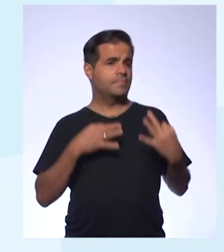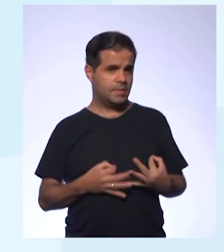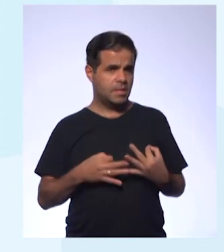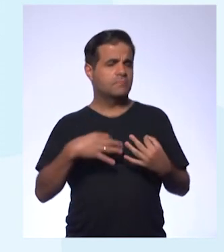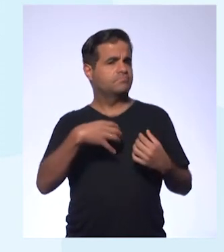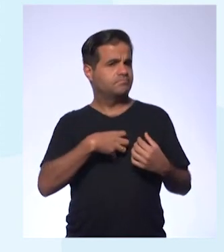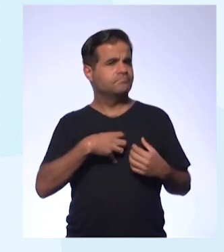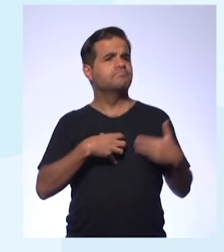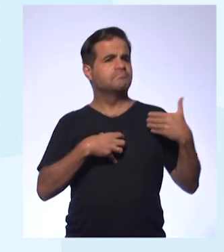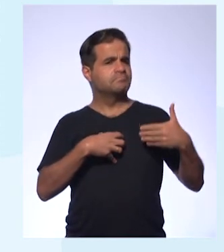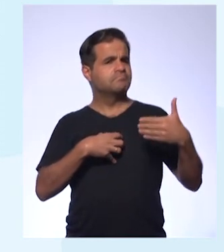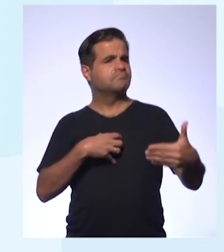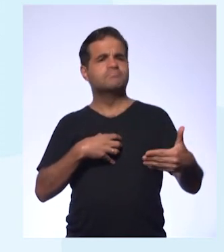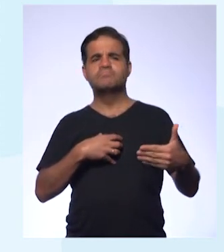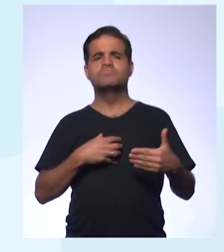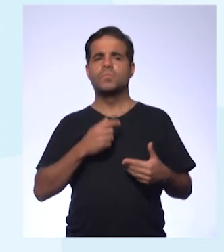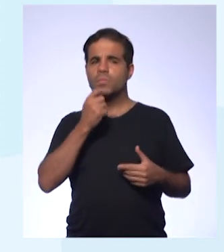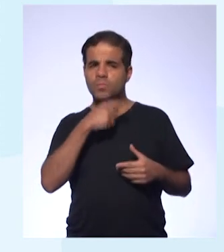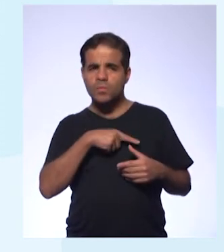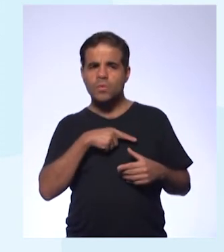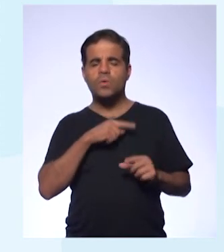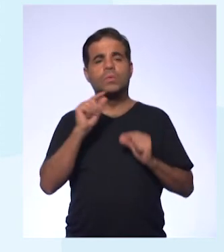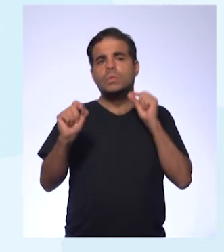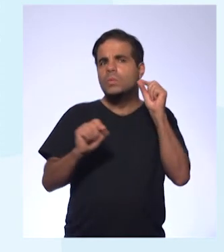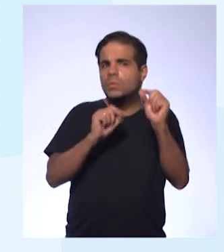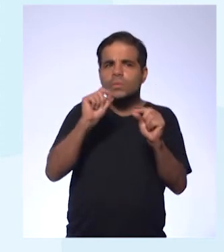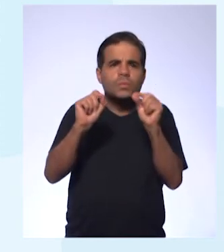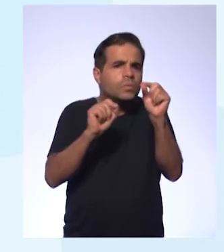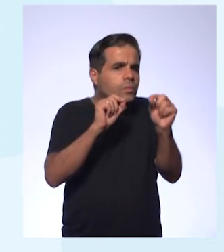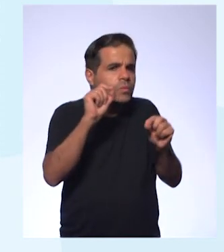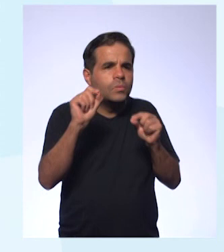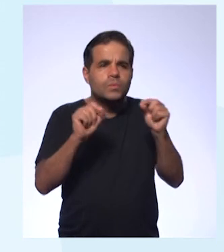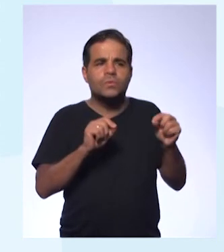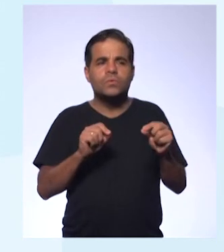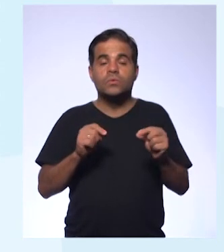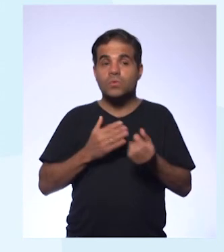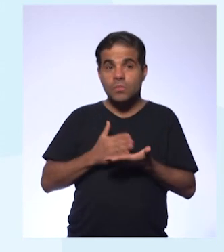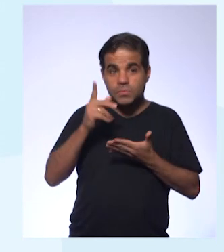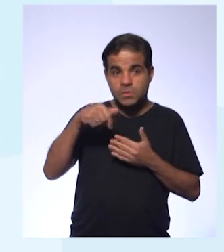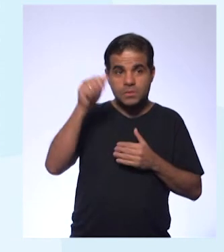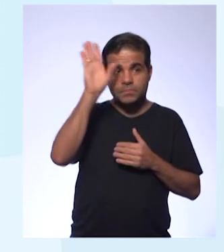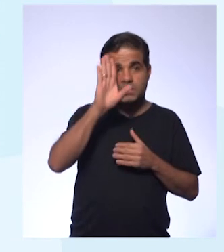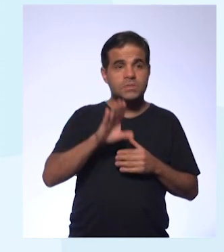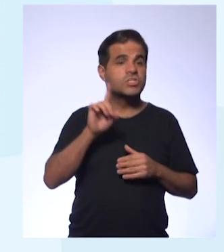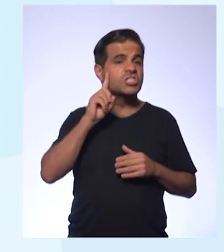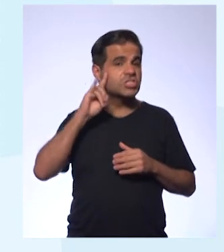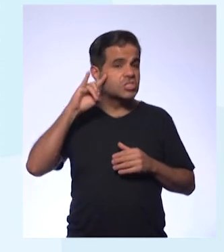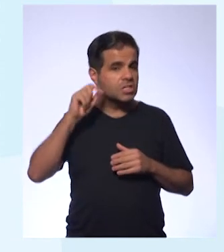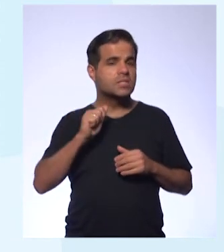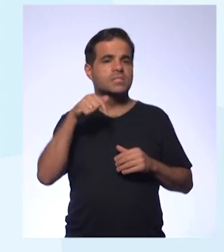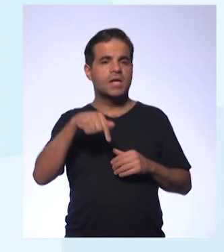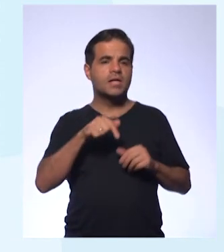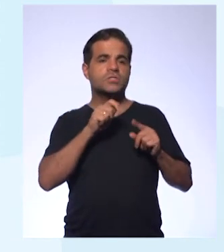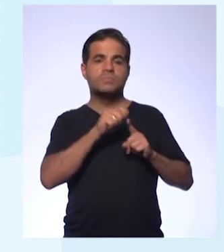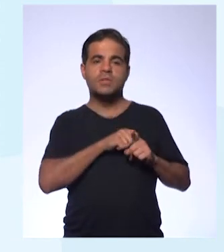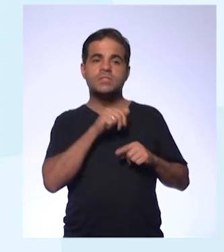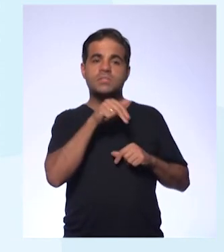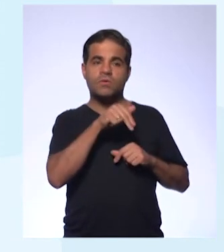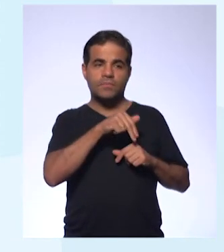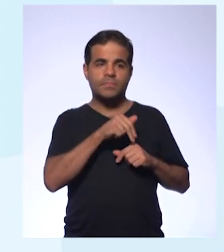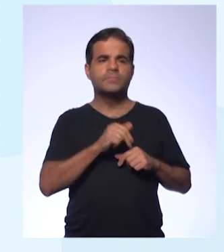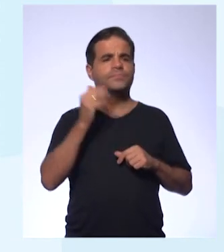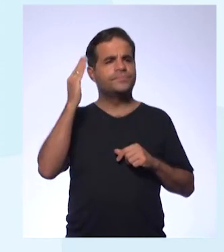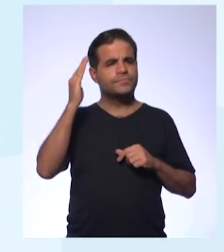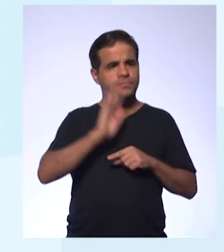de forma concomitante, o humor e o suspense. Estreou no Brasil em 7 de novembro. O filme é